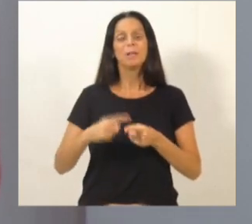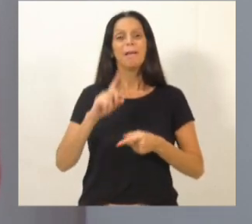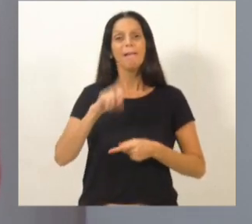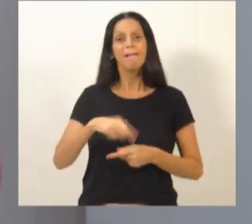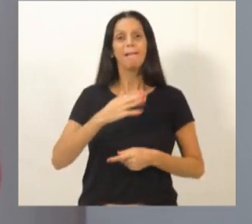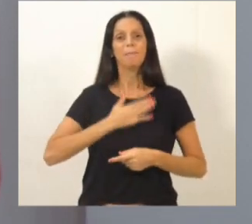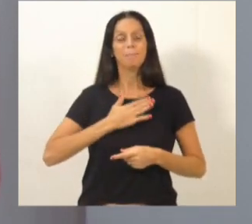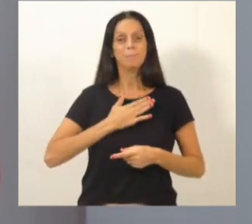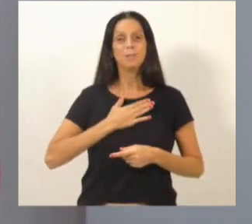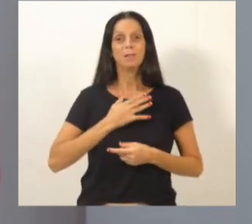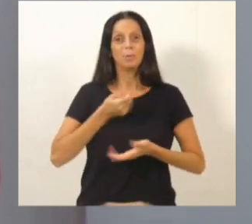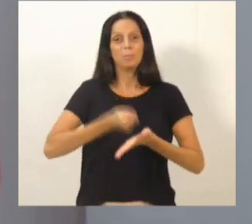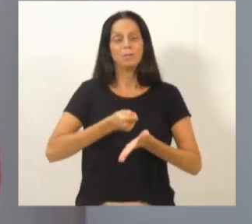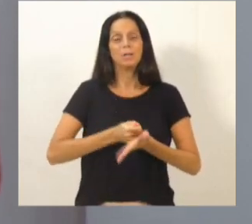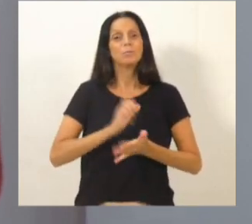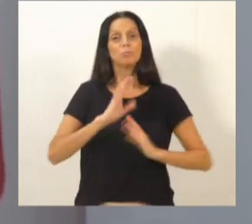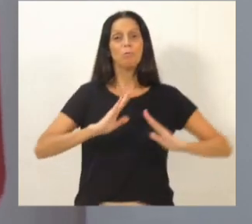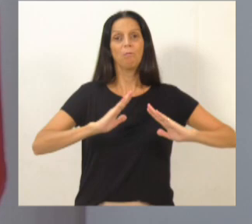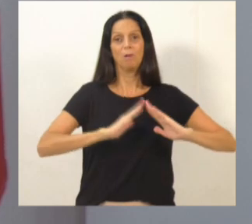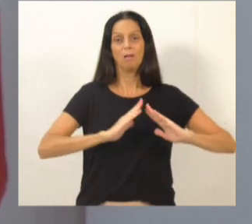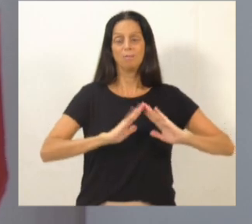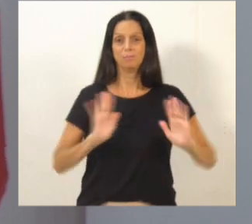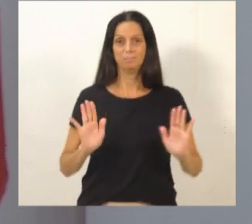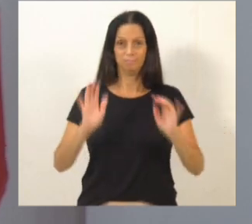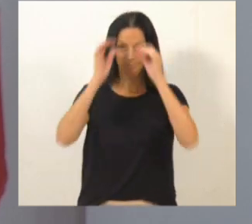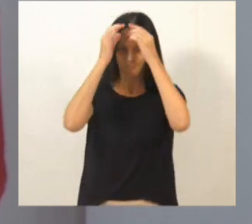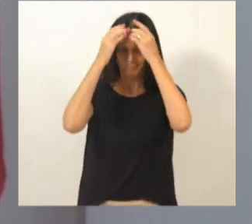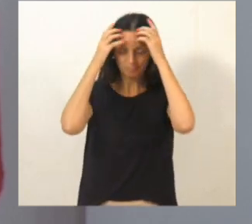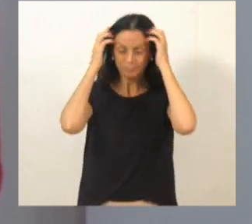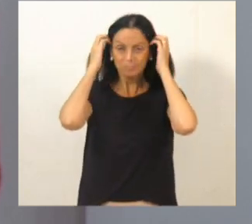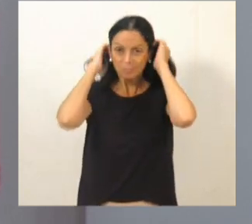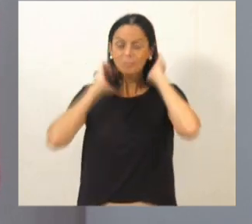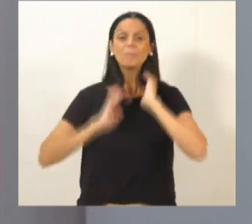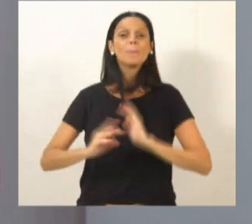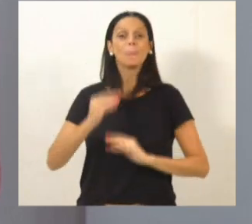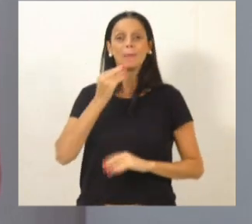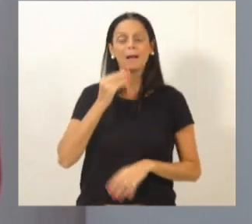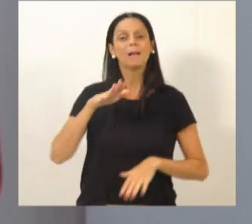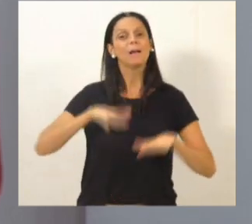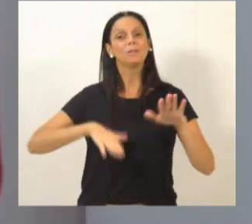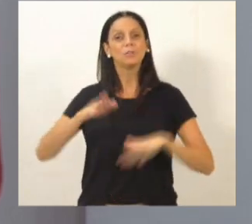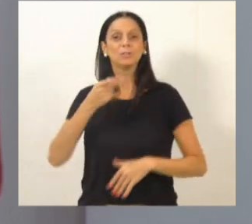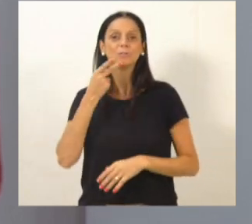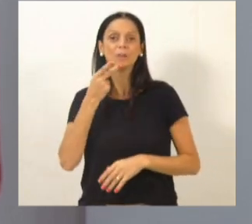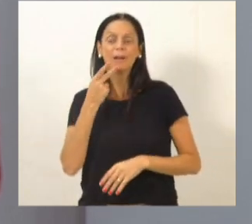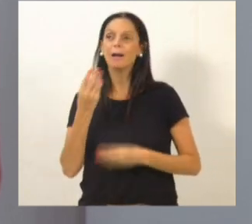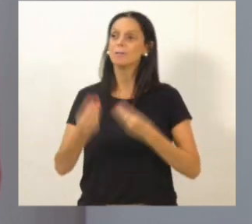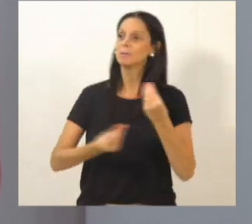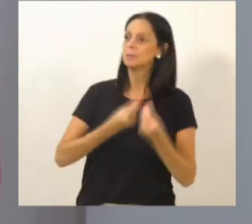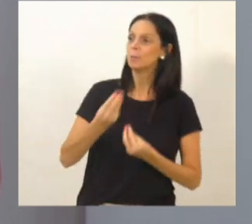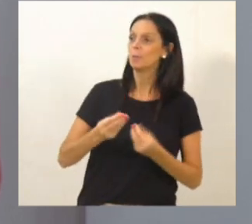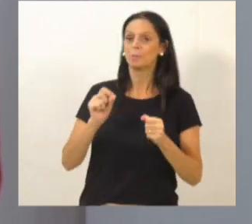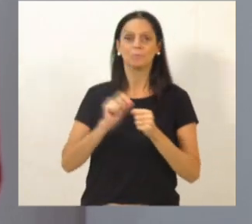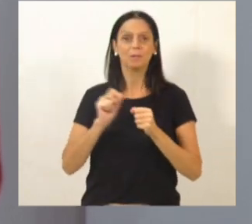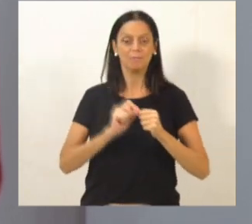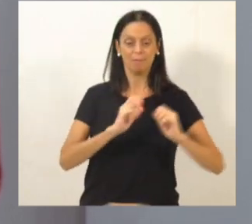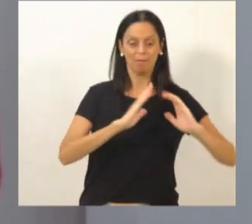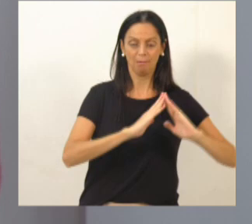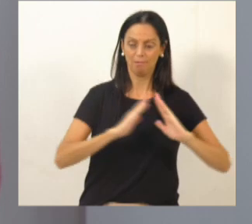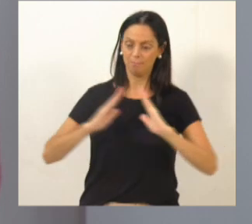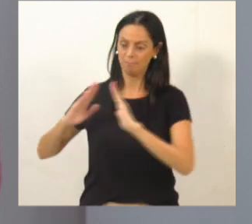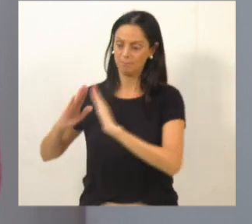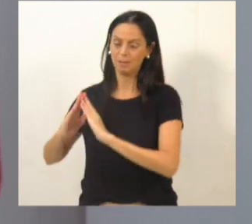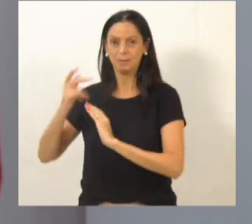casa. Lógico, aí entra naquela questão de, poxa, mas nós estamos falando de intermediar a relação entre vizinhos. É